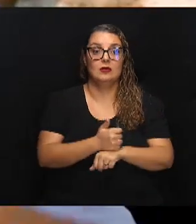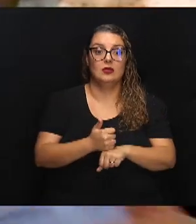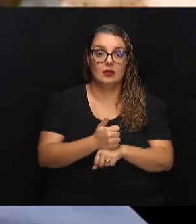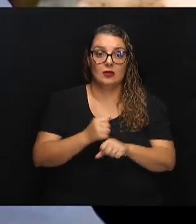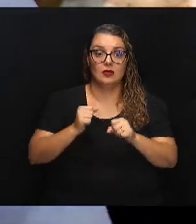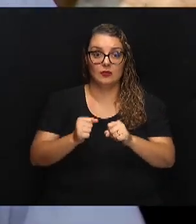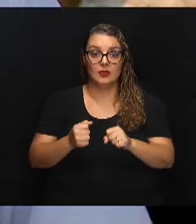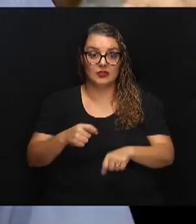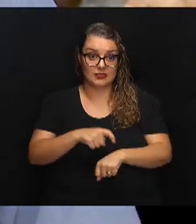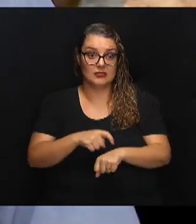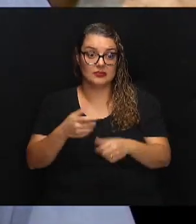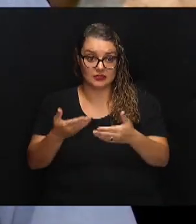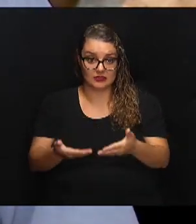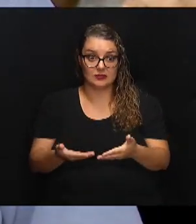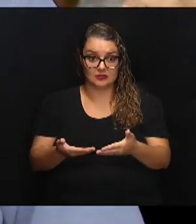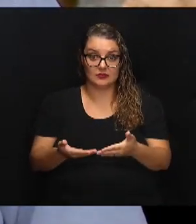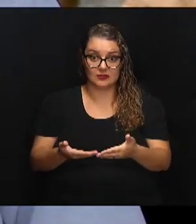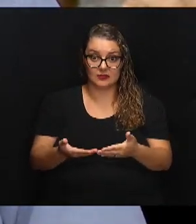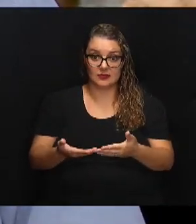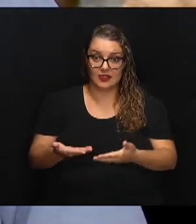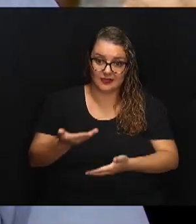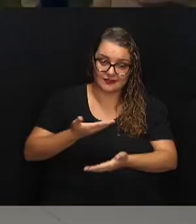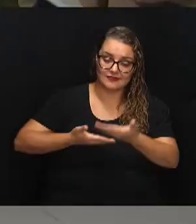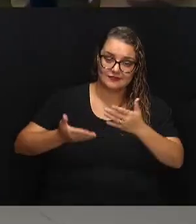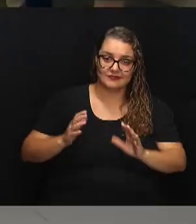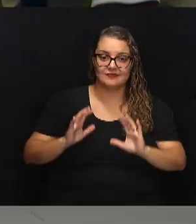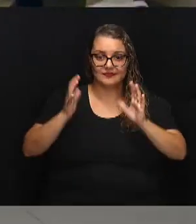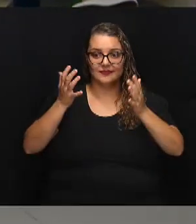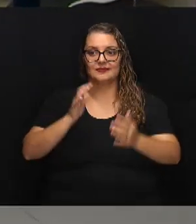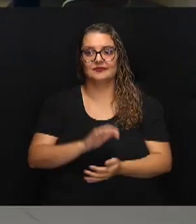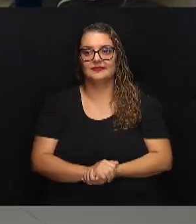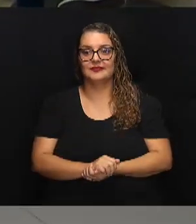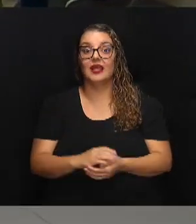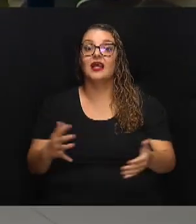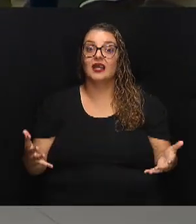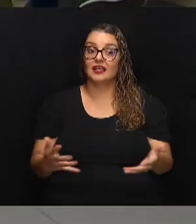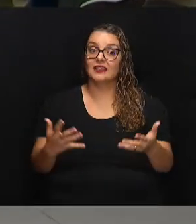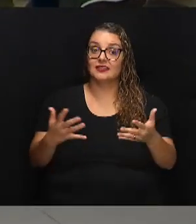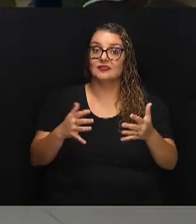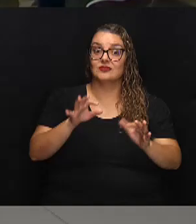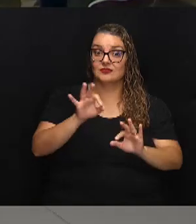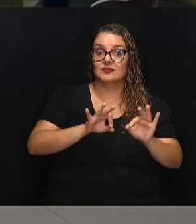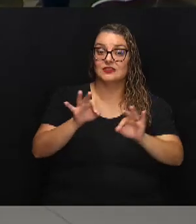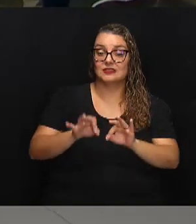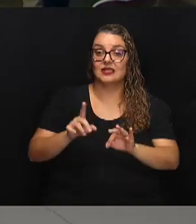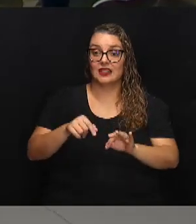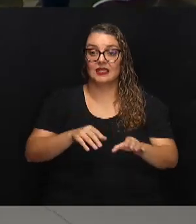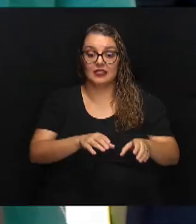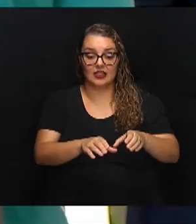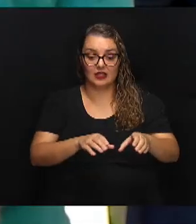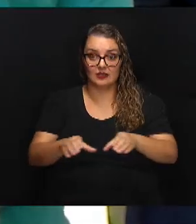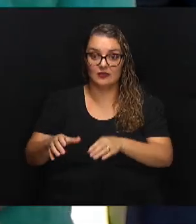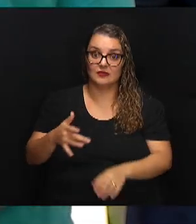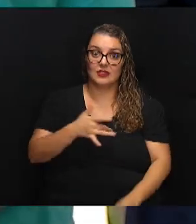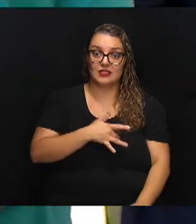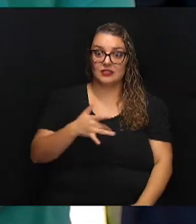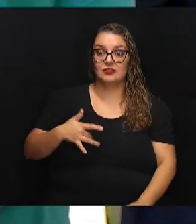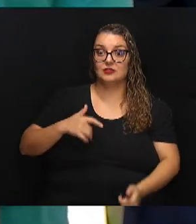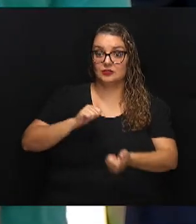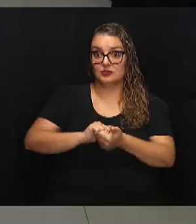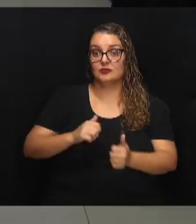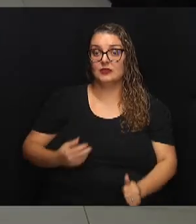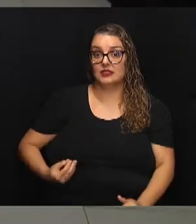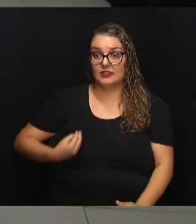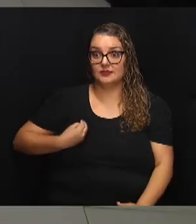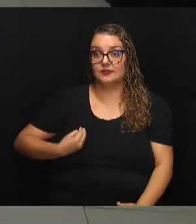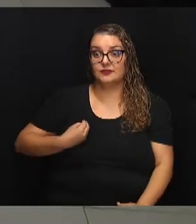ter esse momento de confraternização. A iniciativa do projeto é da Coordenadoria de Saúde e Qualidade de